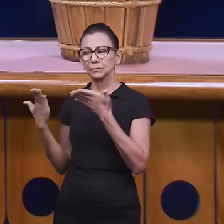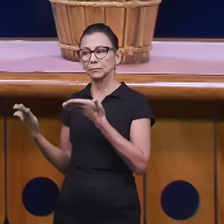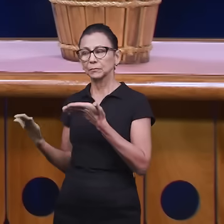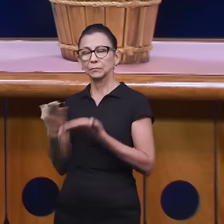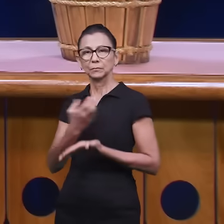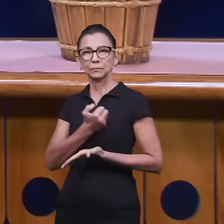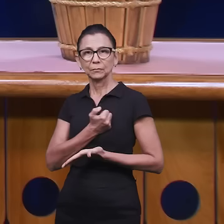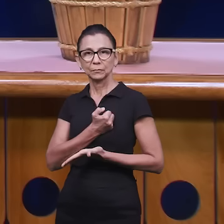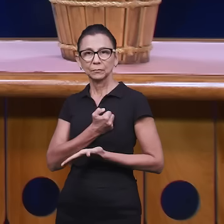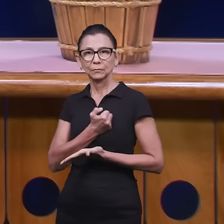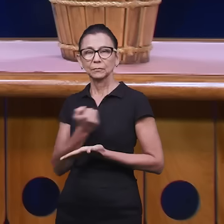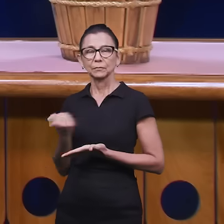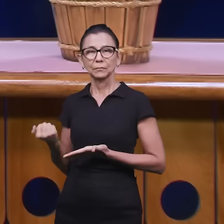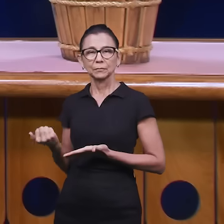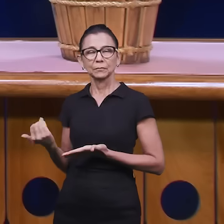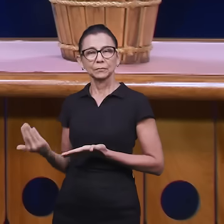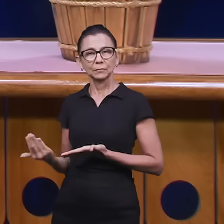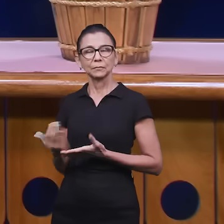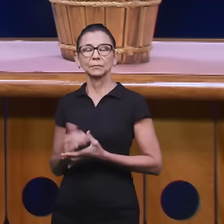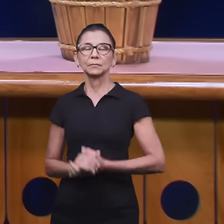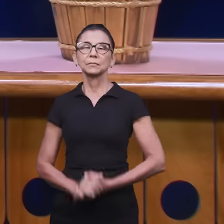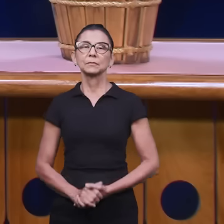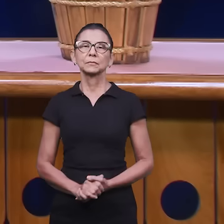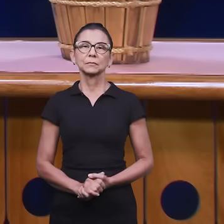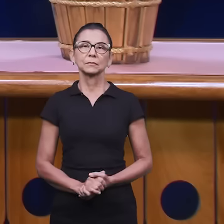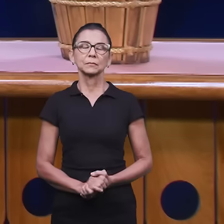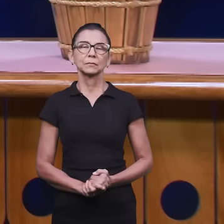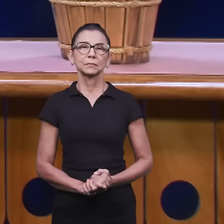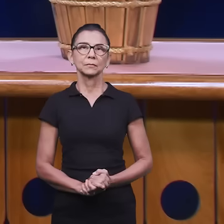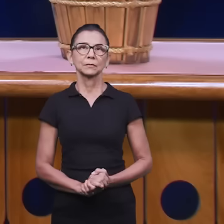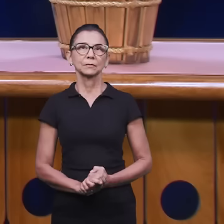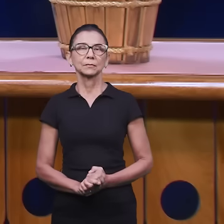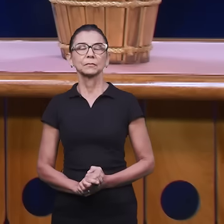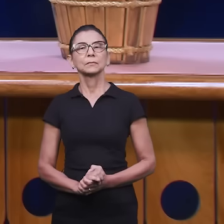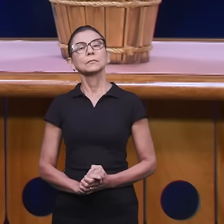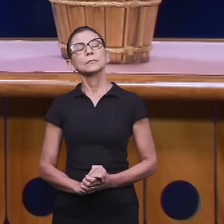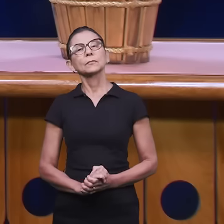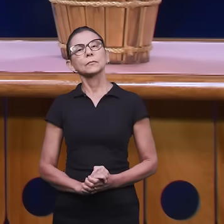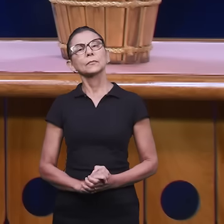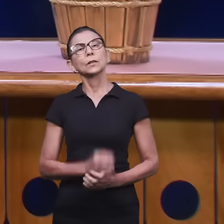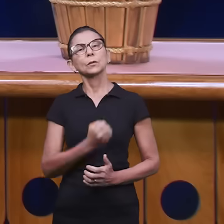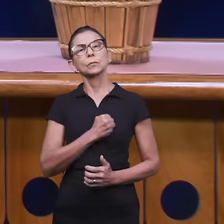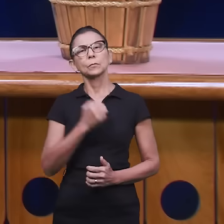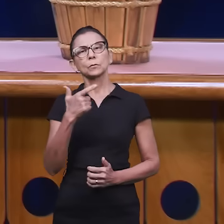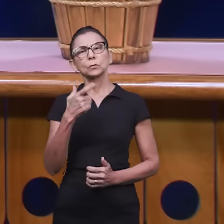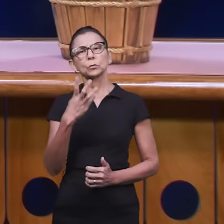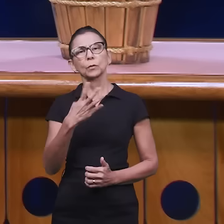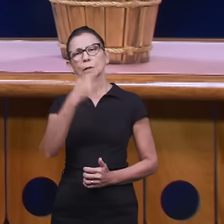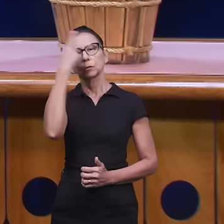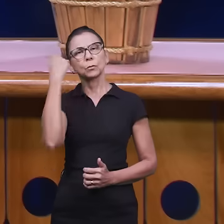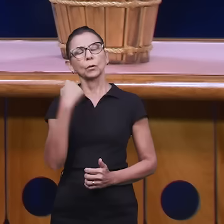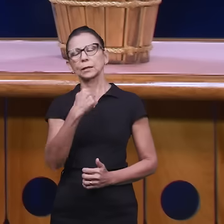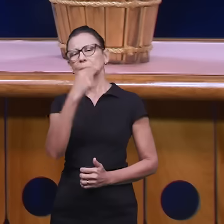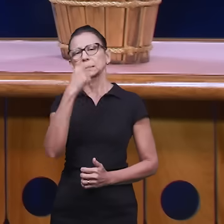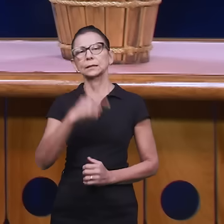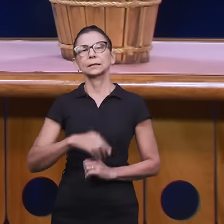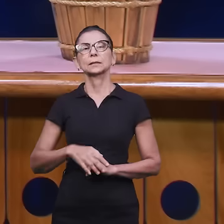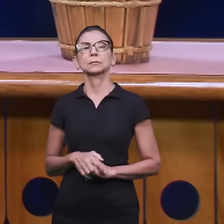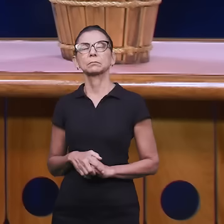o 0800 707 3076, que é o telefone 24